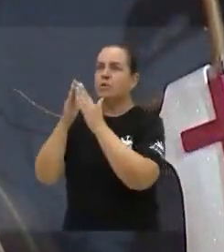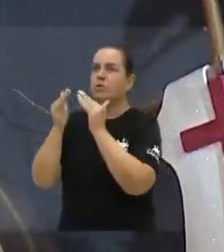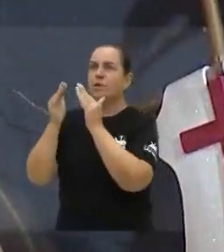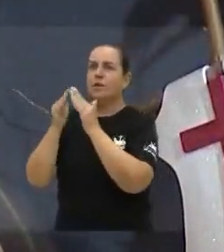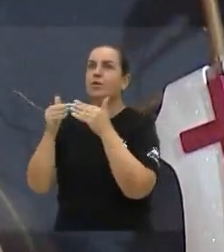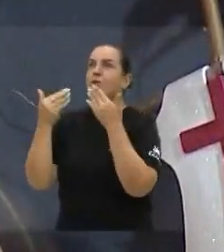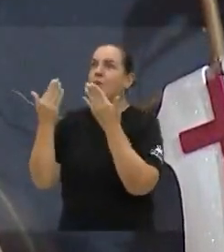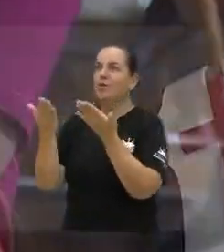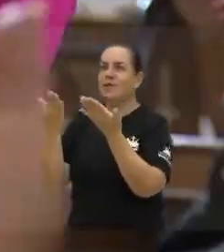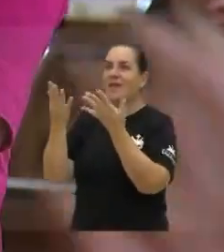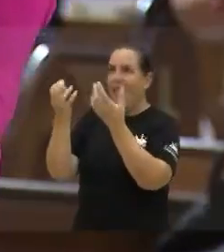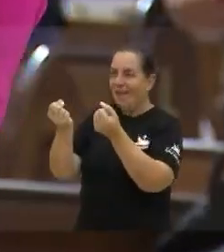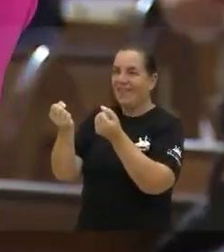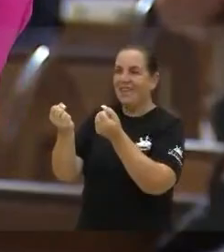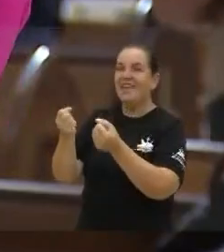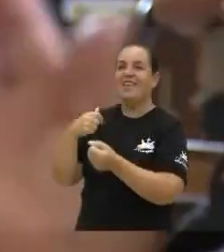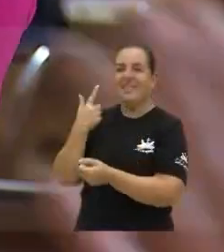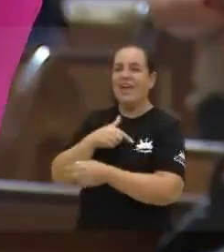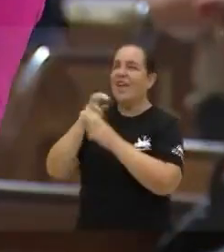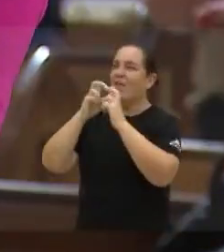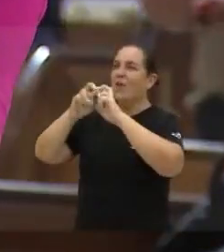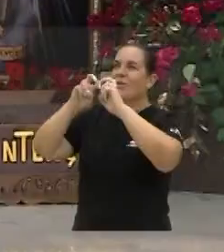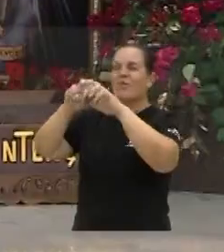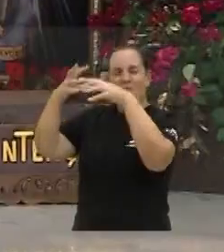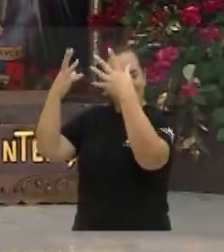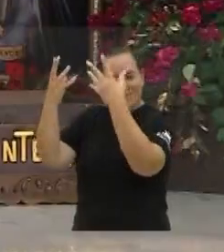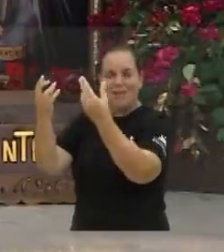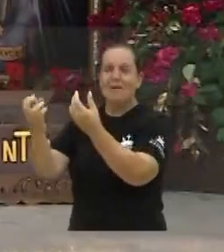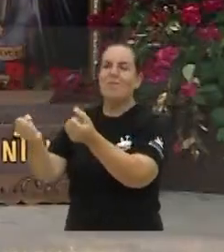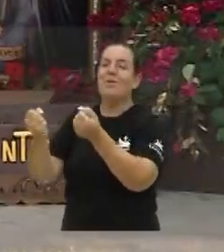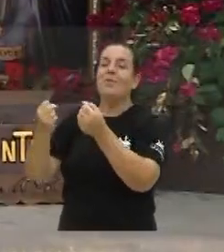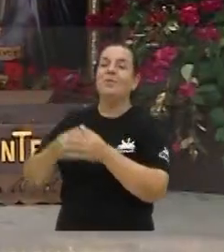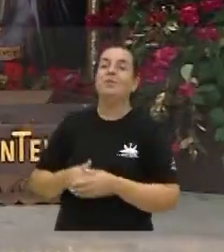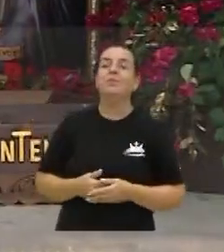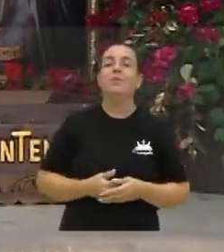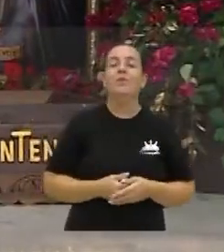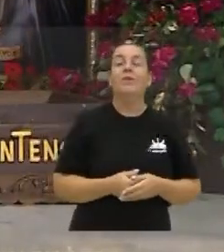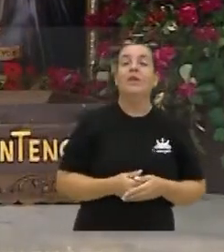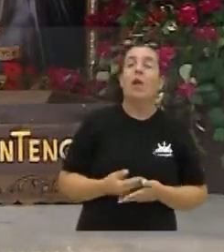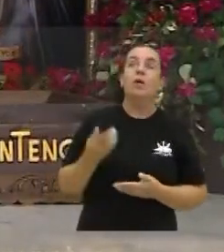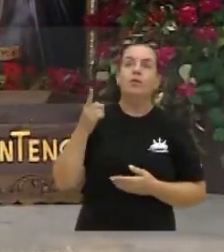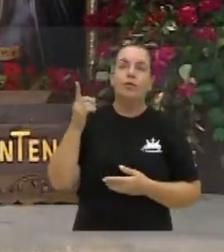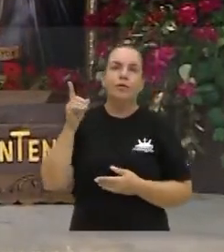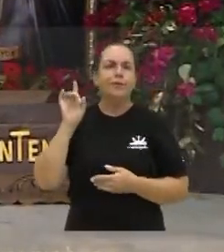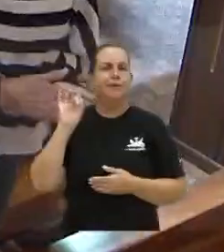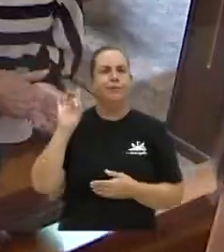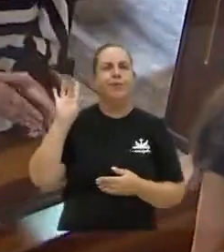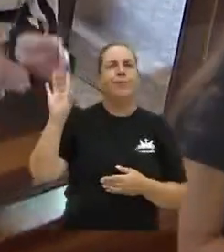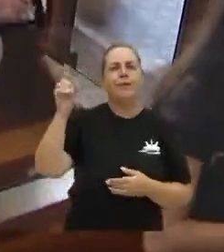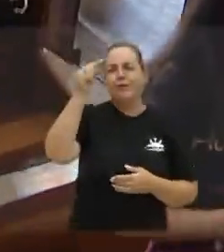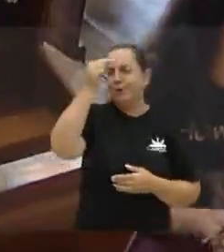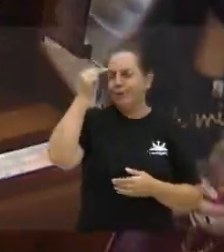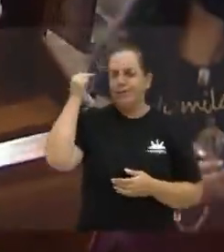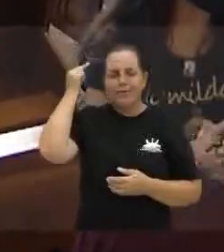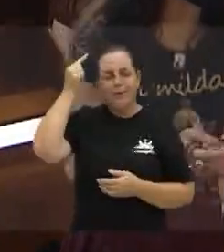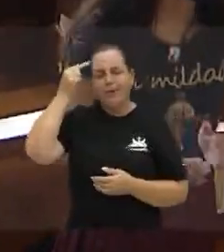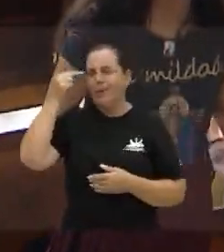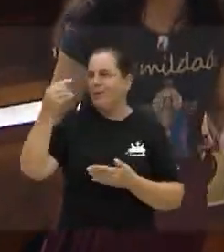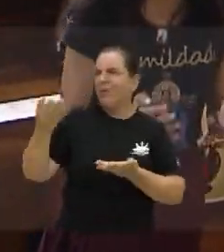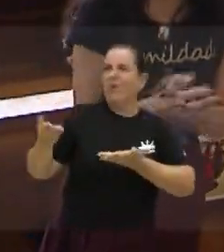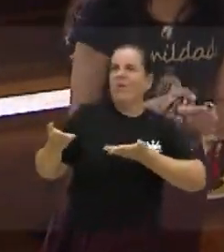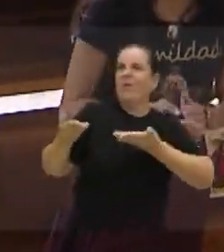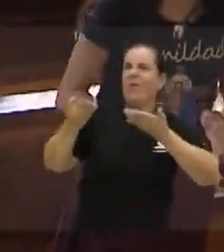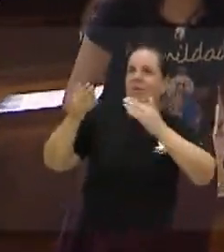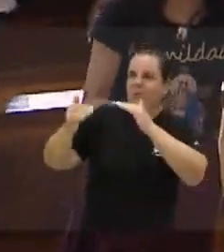acolhei nossos pedidos, atendei nosso clamor. Vós somente sois o